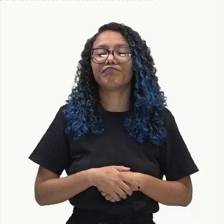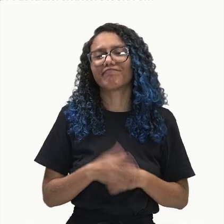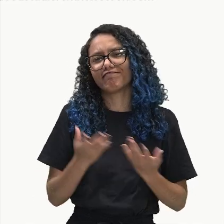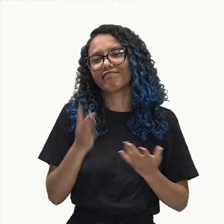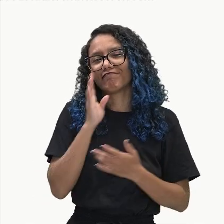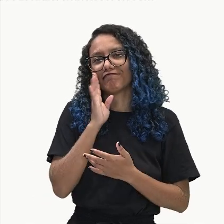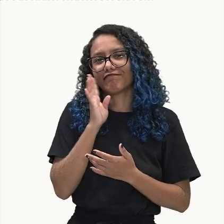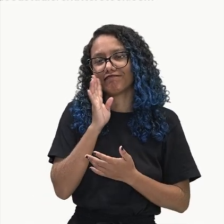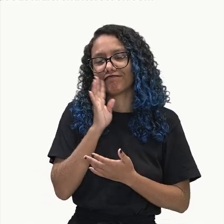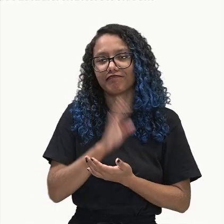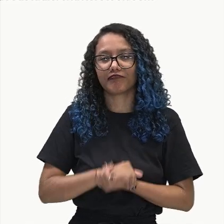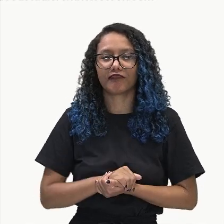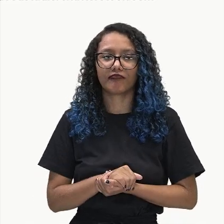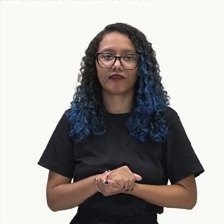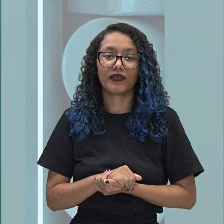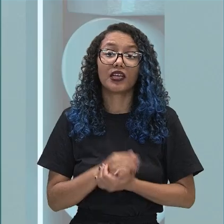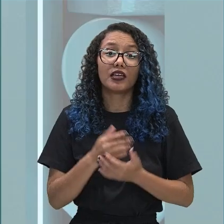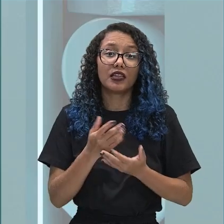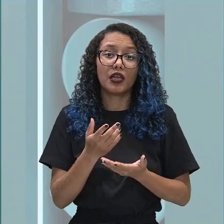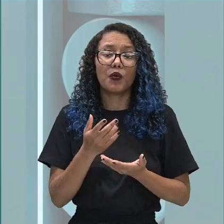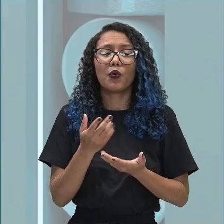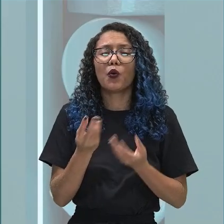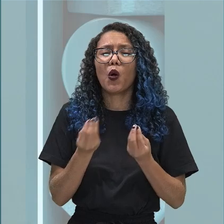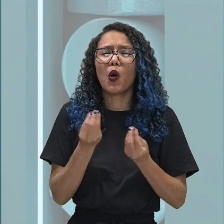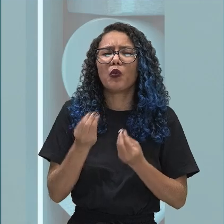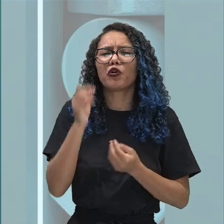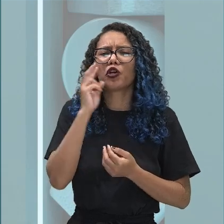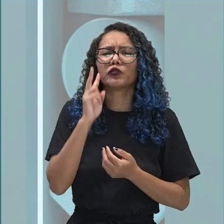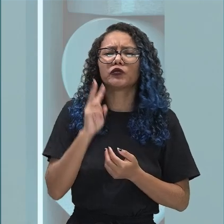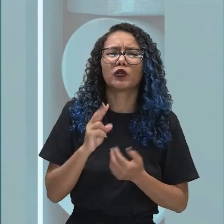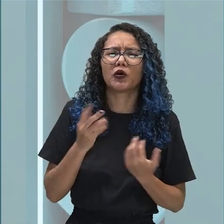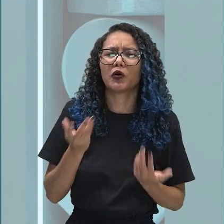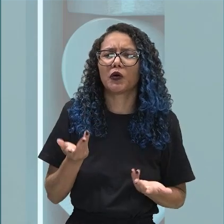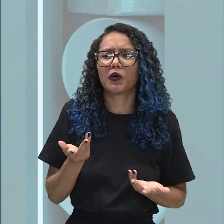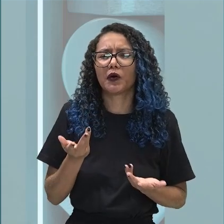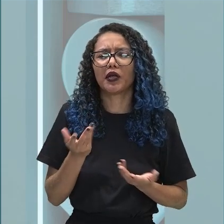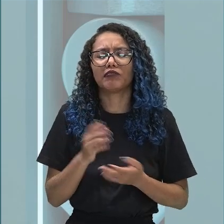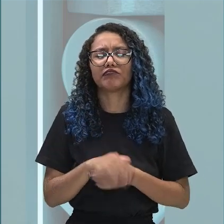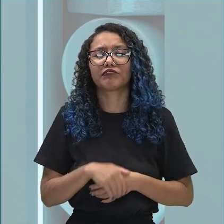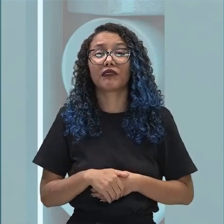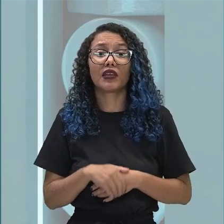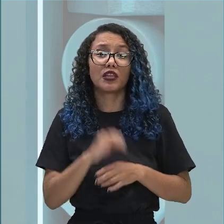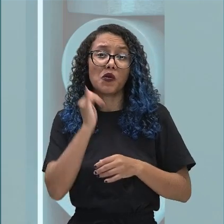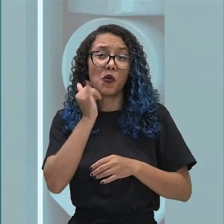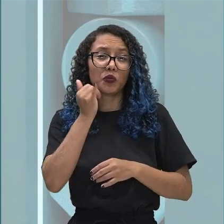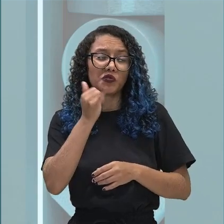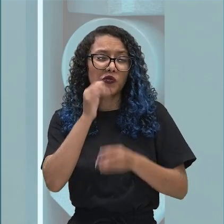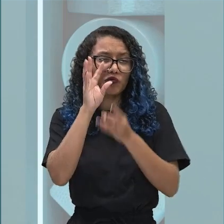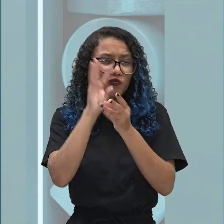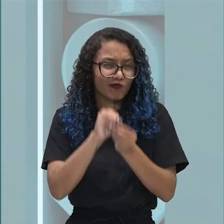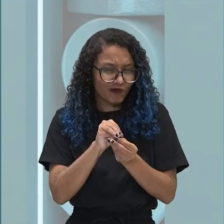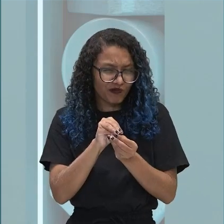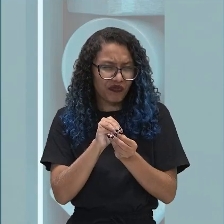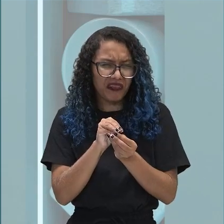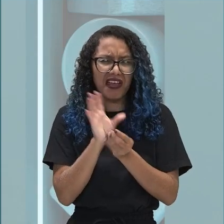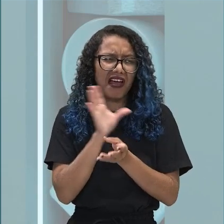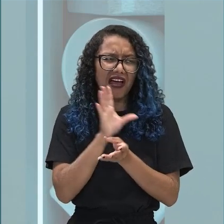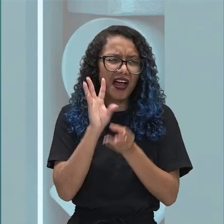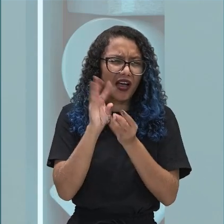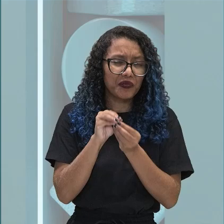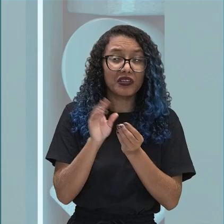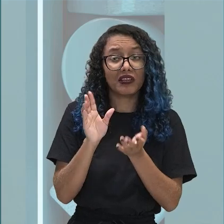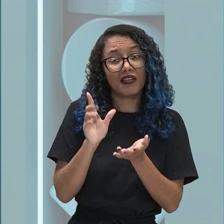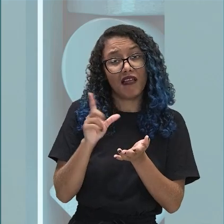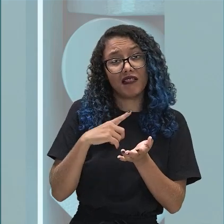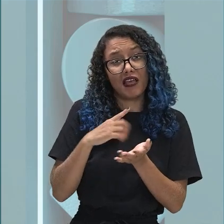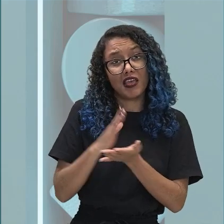o que é que nós vimos aqui nessa história? Nesse breve conto. Todo conto é breve, sabia disso? Tem os brevíssimos